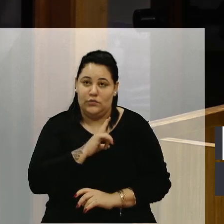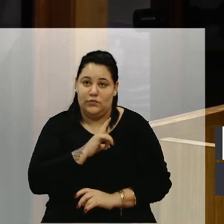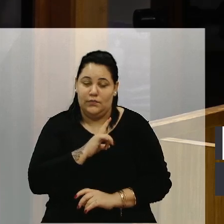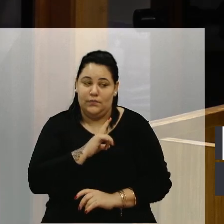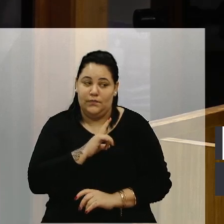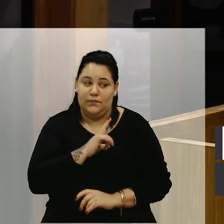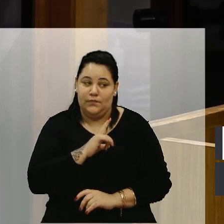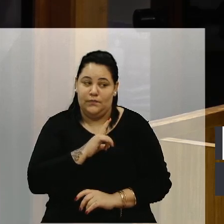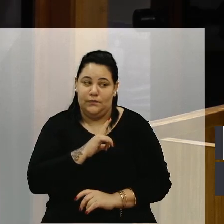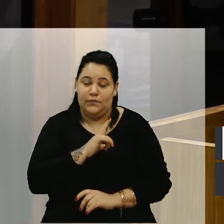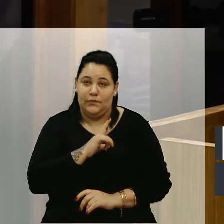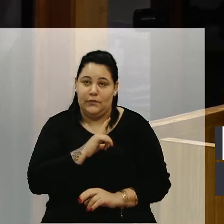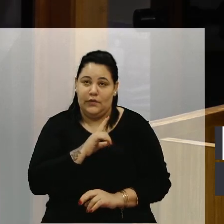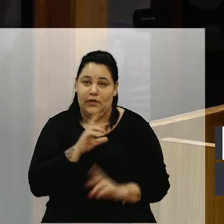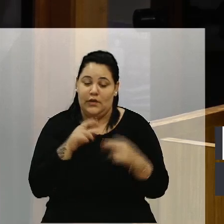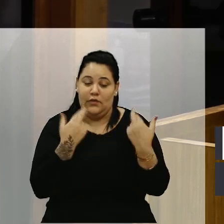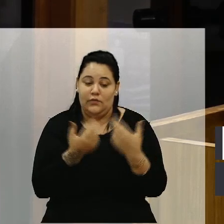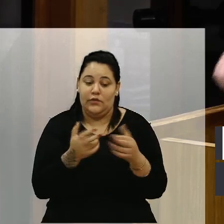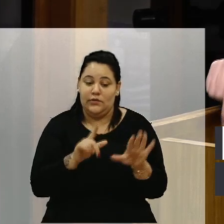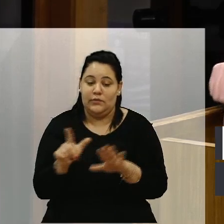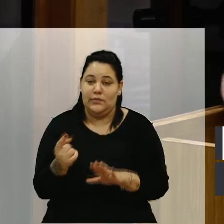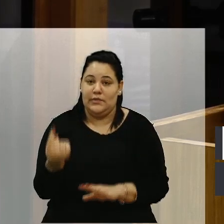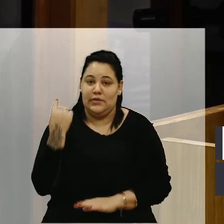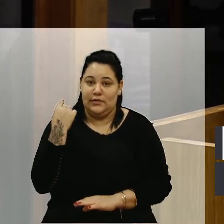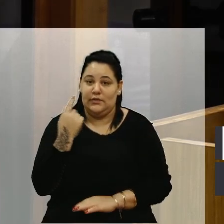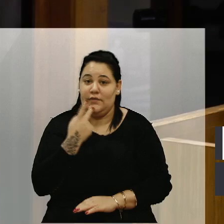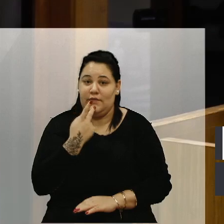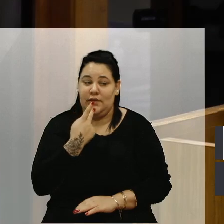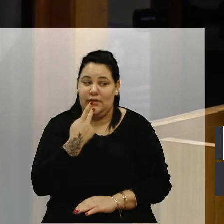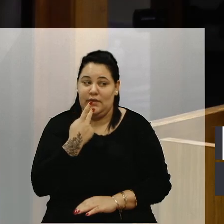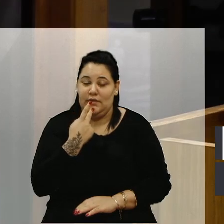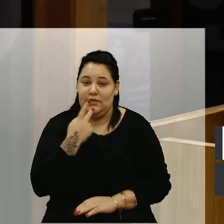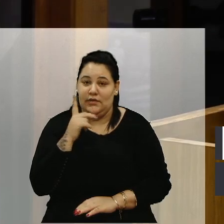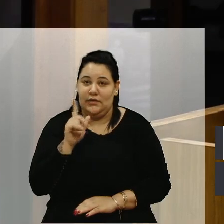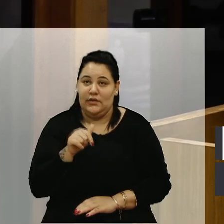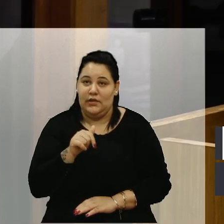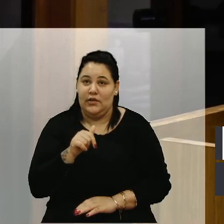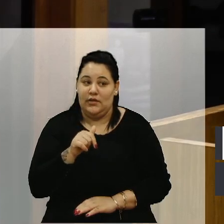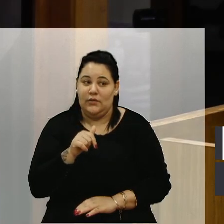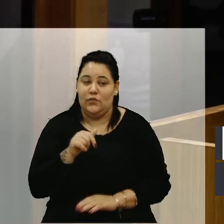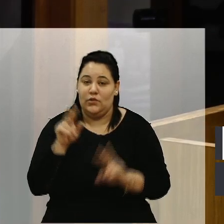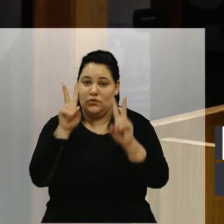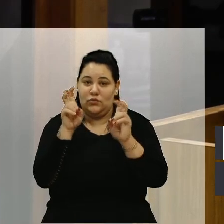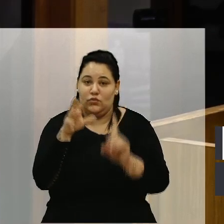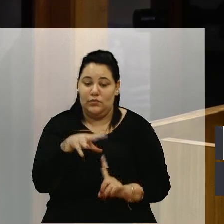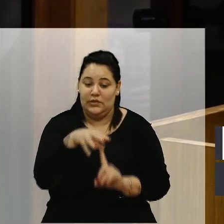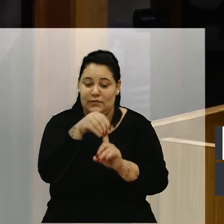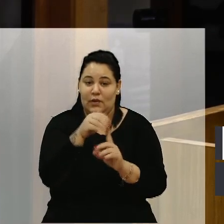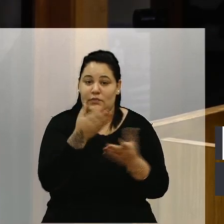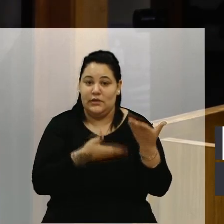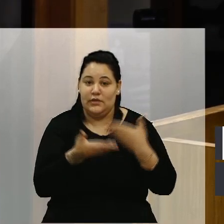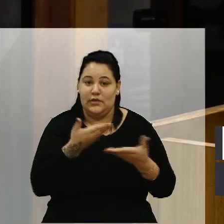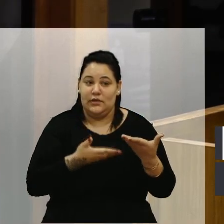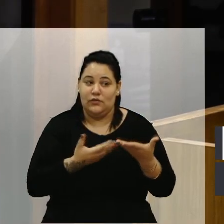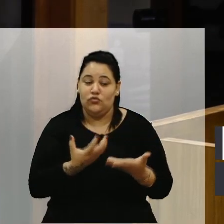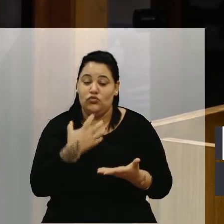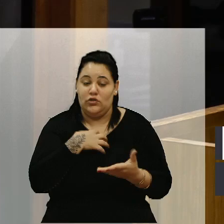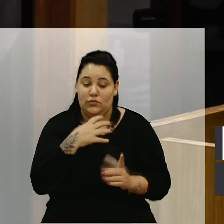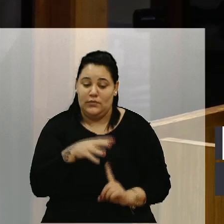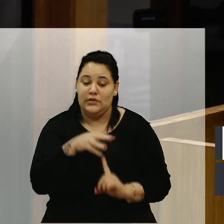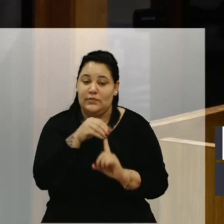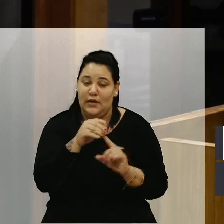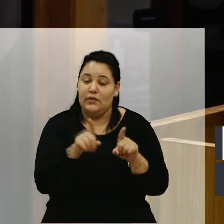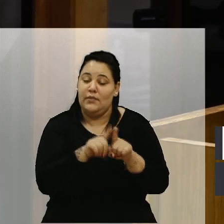na sessão passada. Então, dizer que esse é um assunto prioritário, que deve ser tratado como forma prioritária